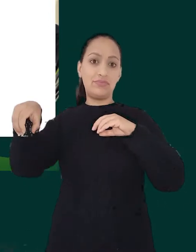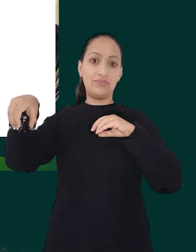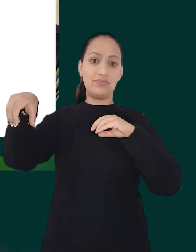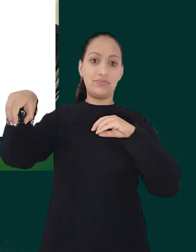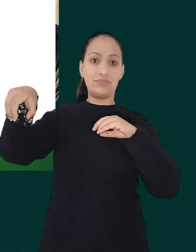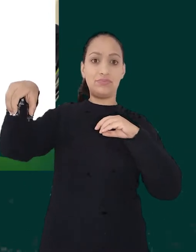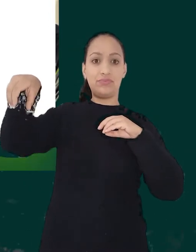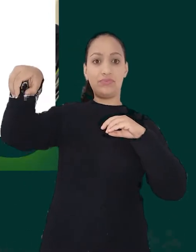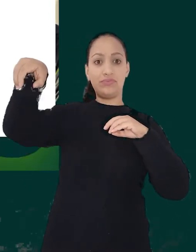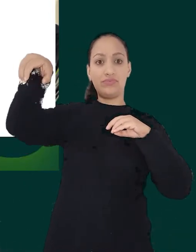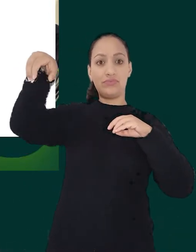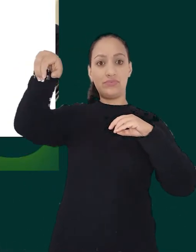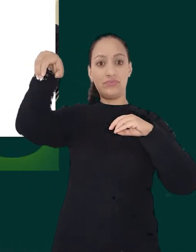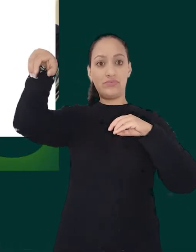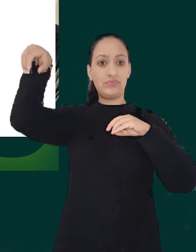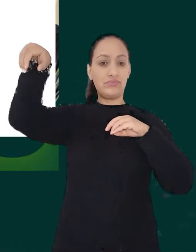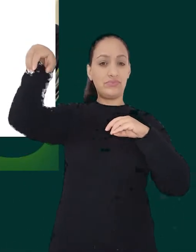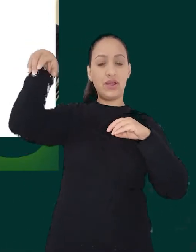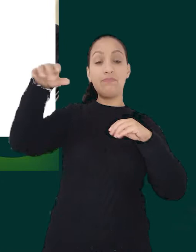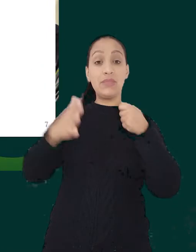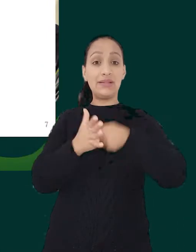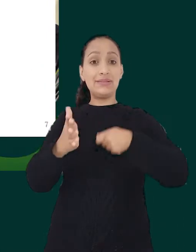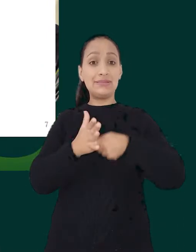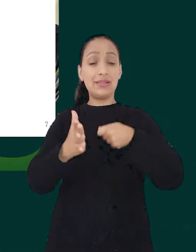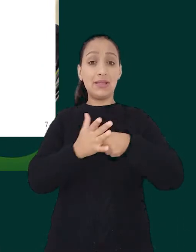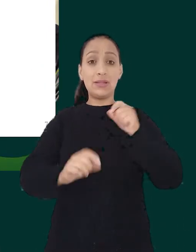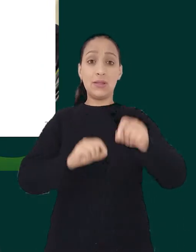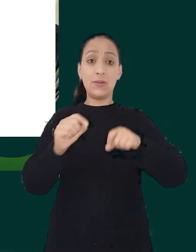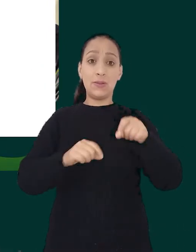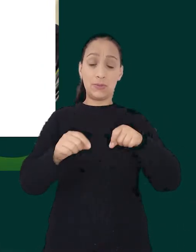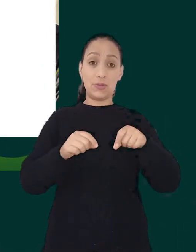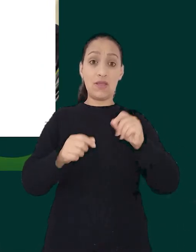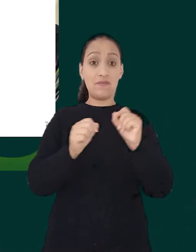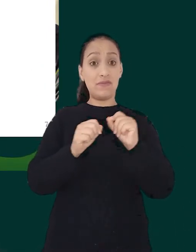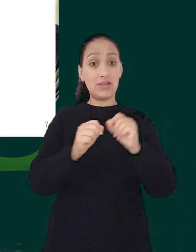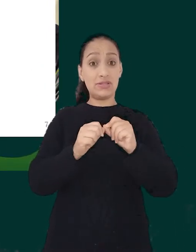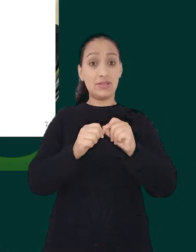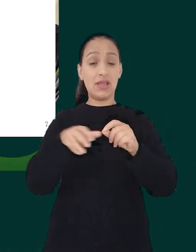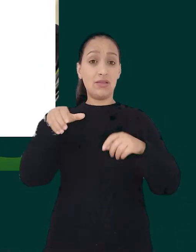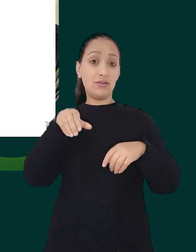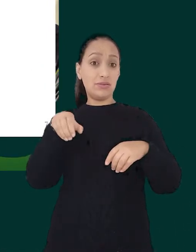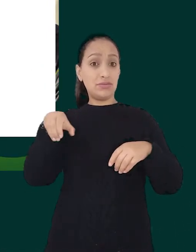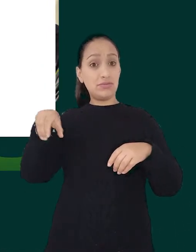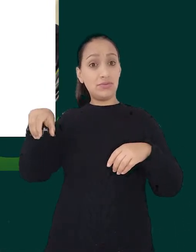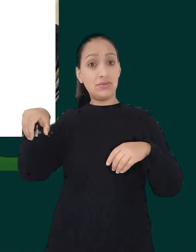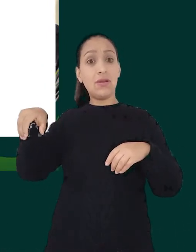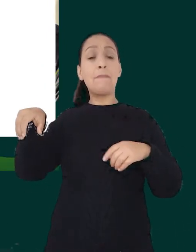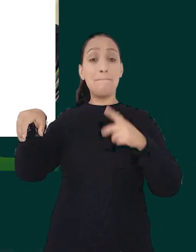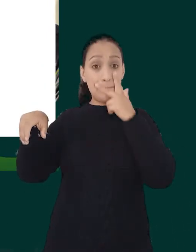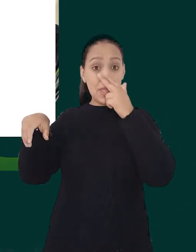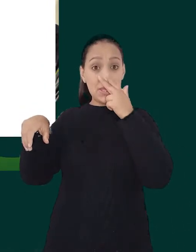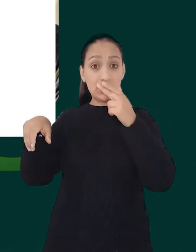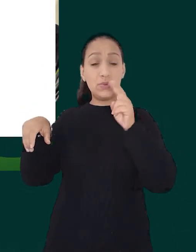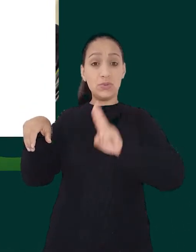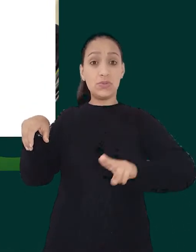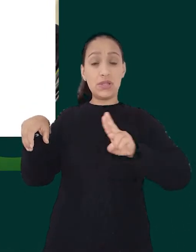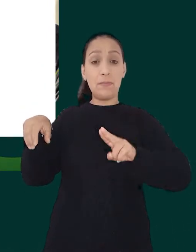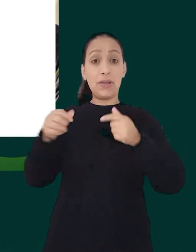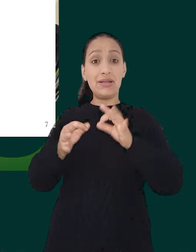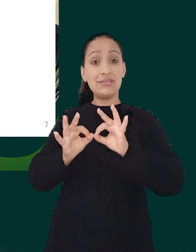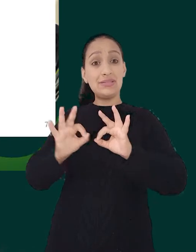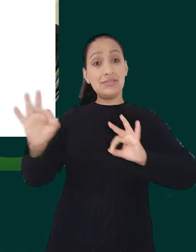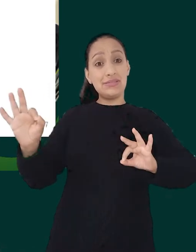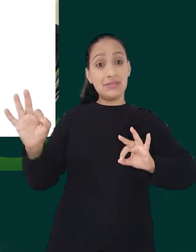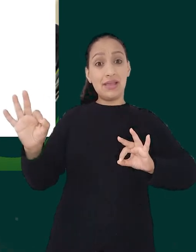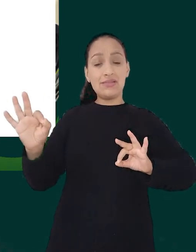diminui. Então o que ele faz? Ele tenta fazer uma trajetória onde ele vai usar o mesmo Pathfinder para se